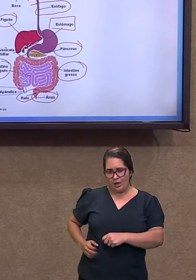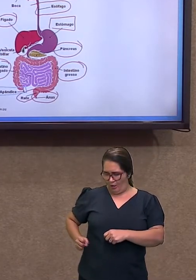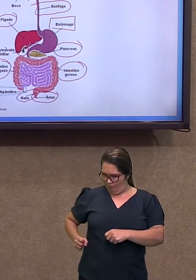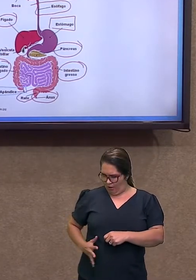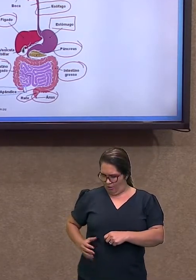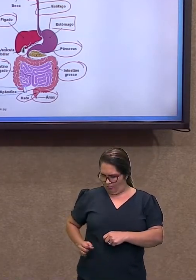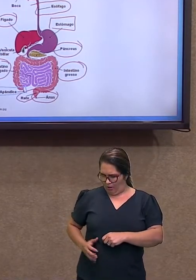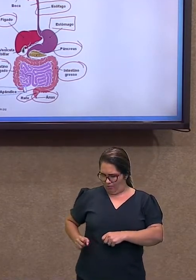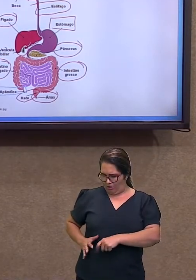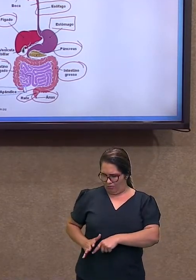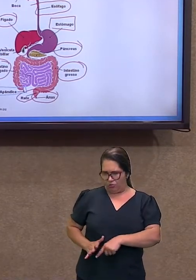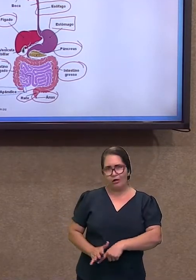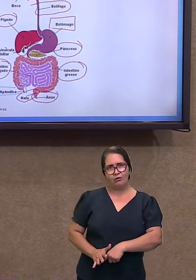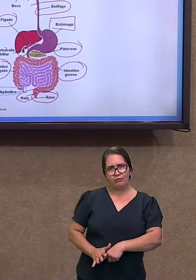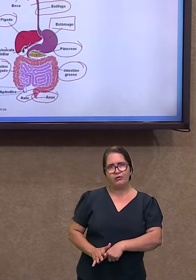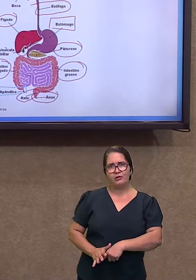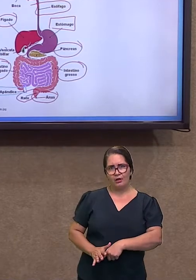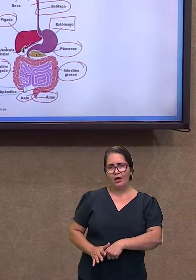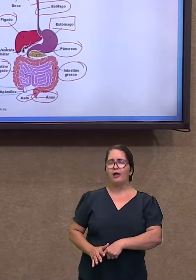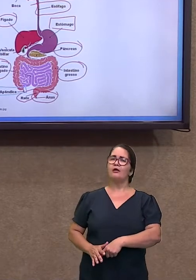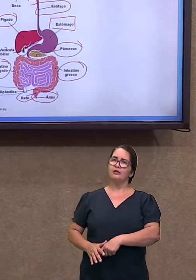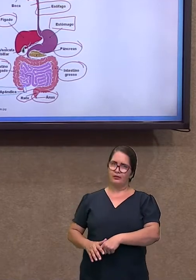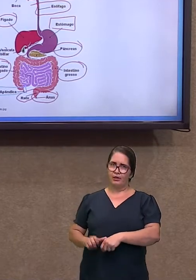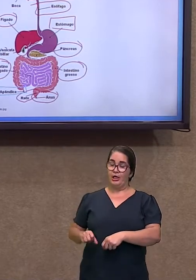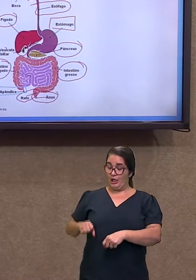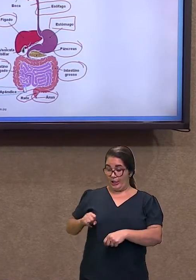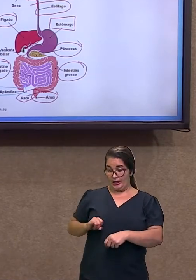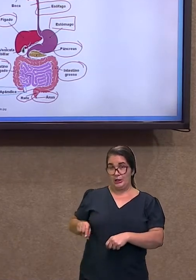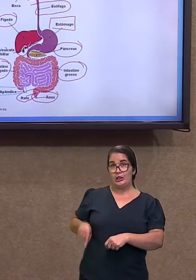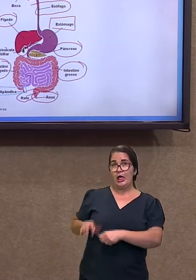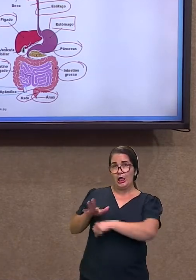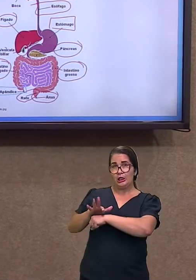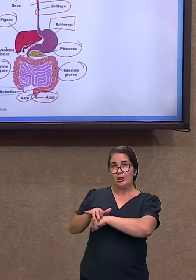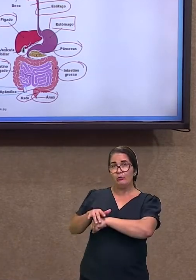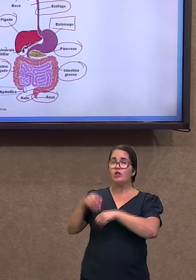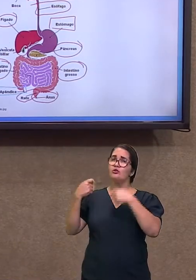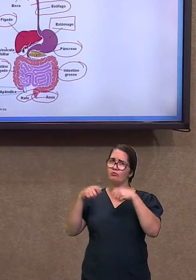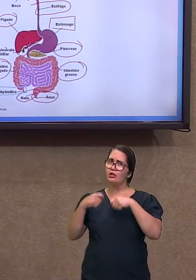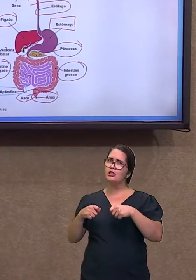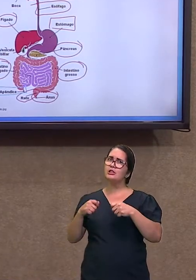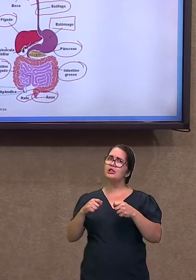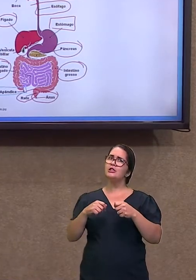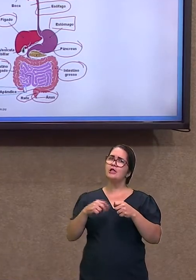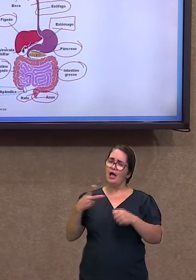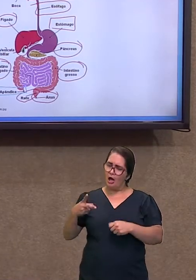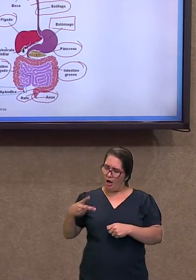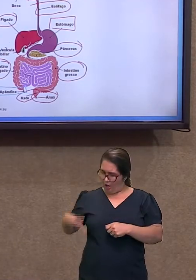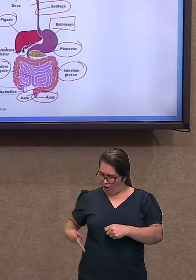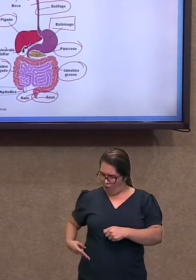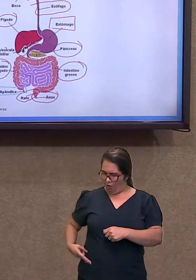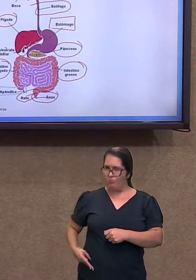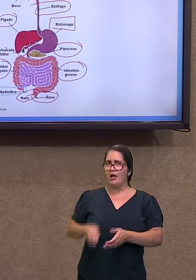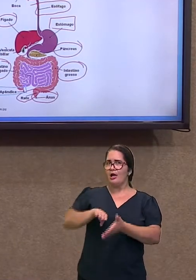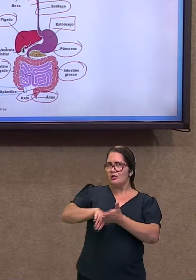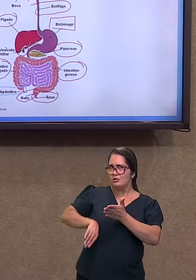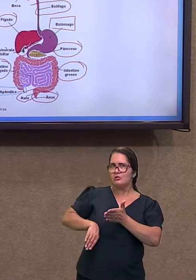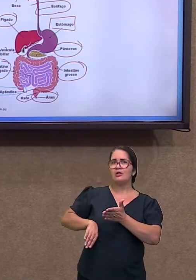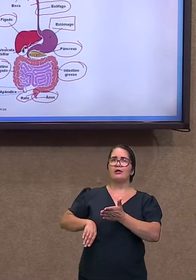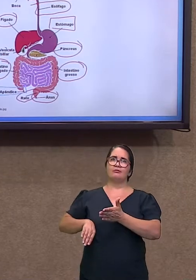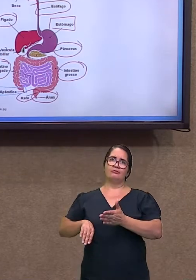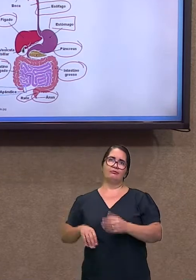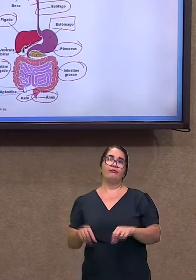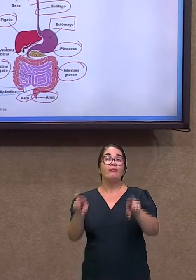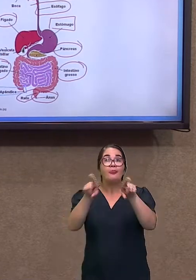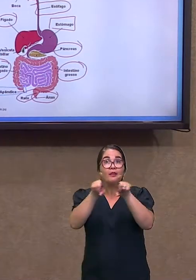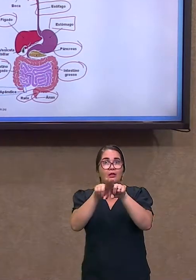do ser que teve esse processo infeccioso. Uma outra coisa que também pode trazer danos